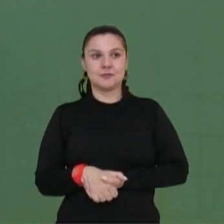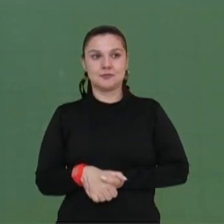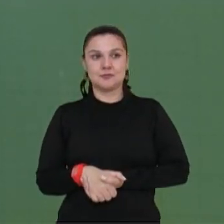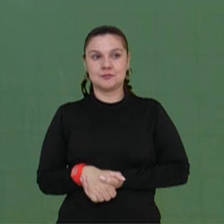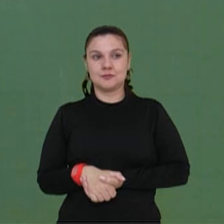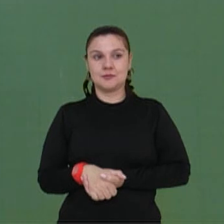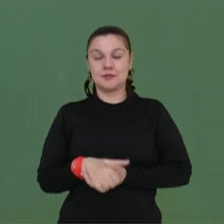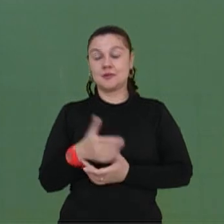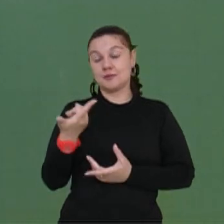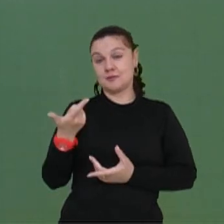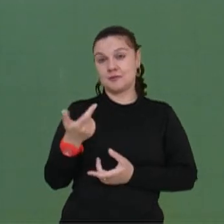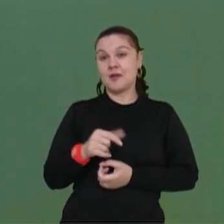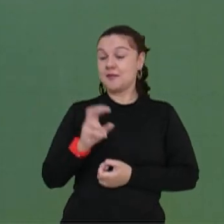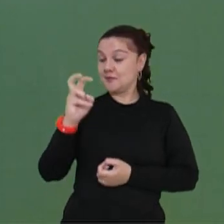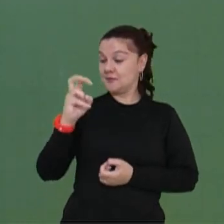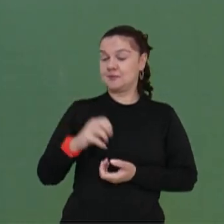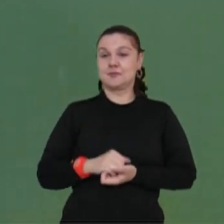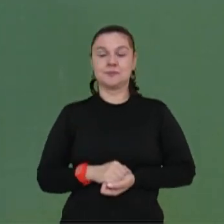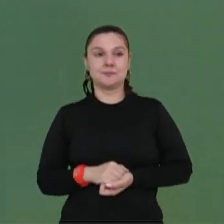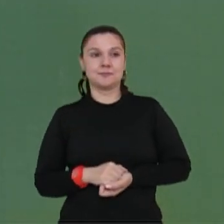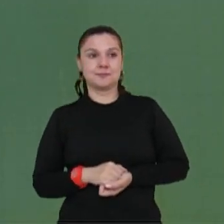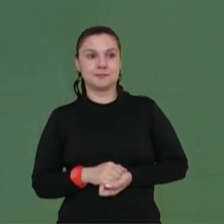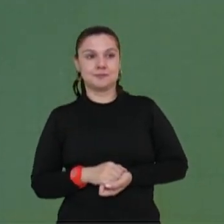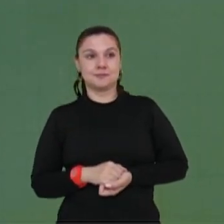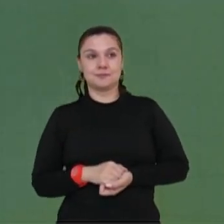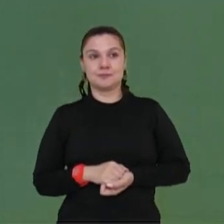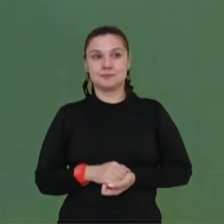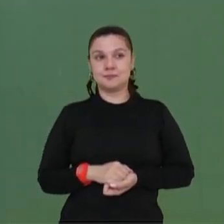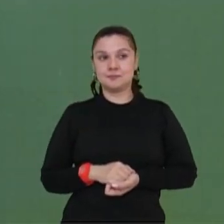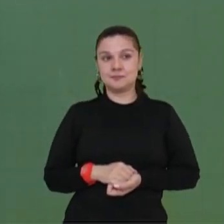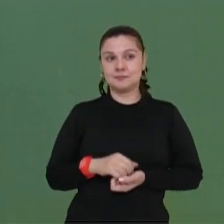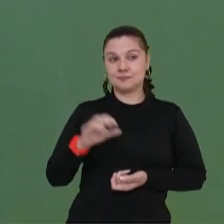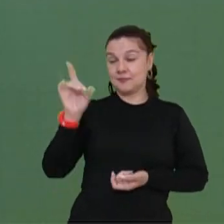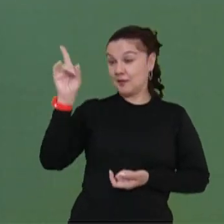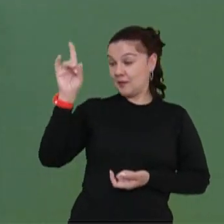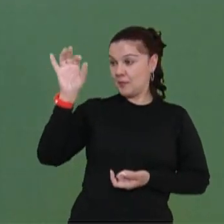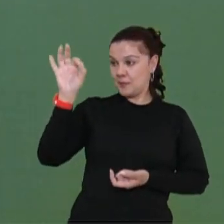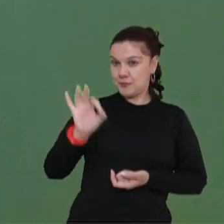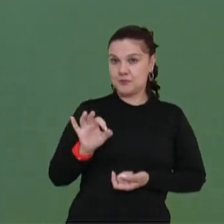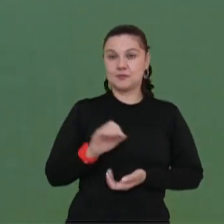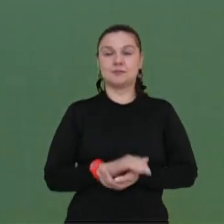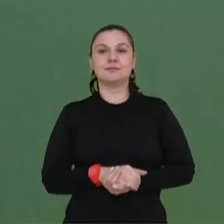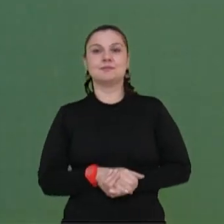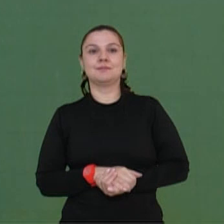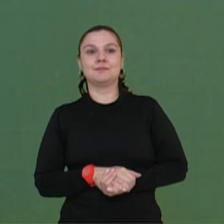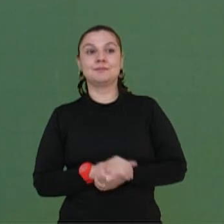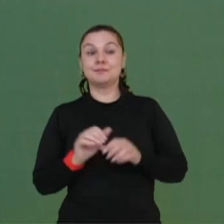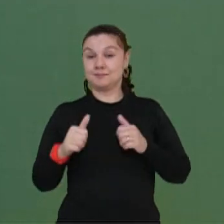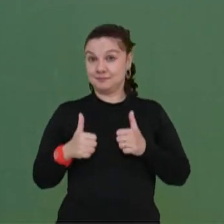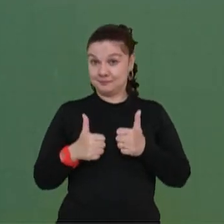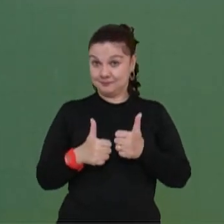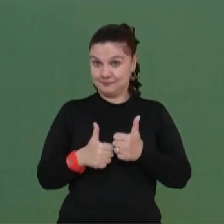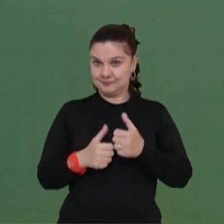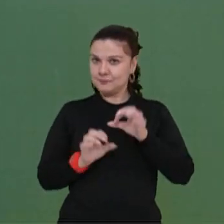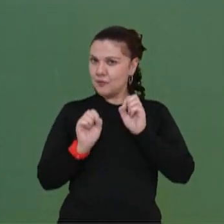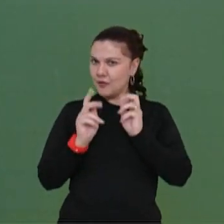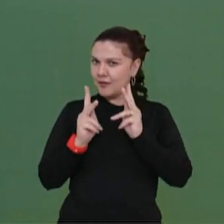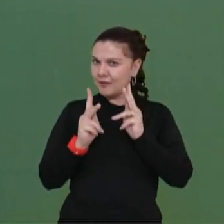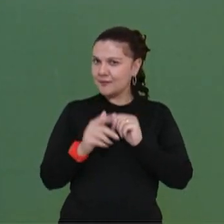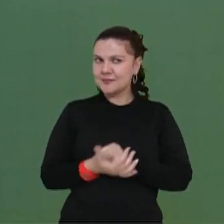E 100 dividido por 20 é 5. Como o x está na coluna dos porcentos, então eu tenho lá 5%.